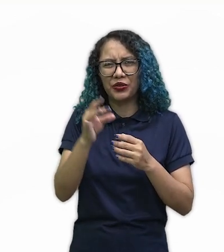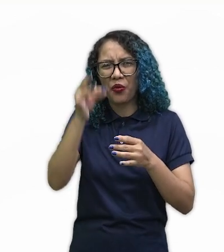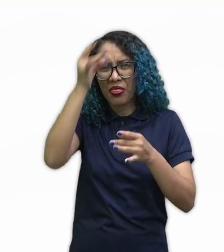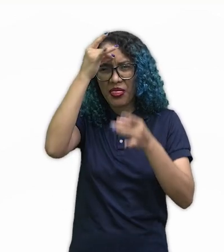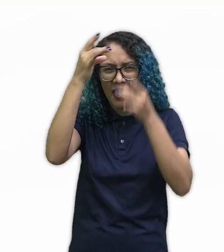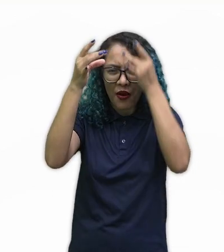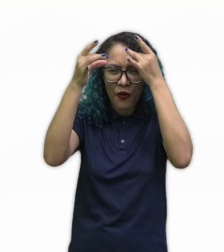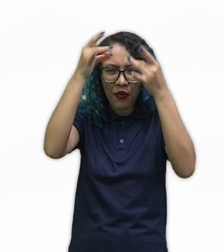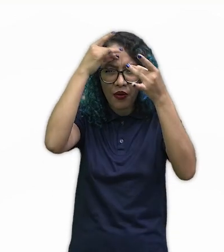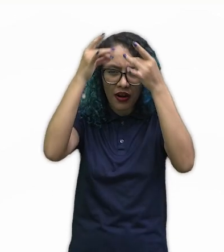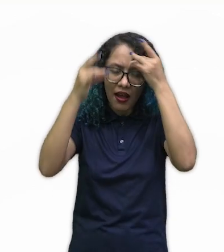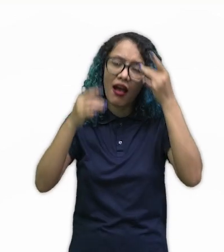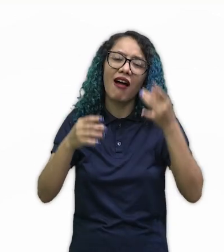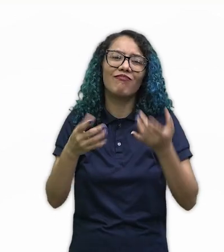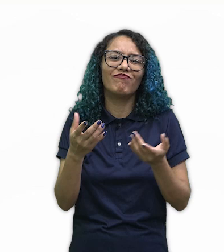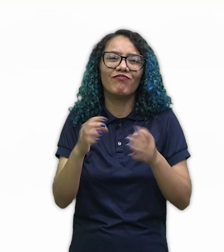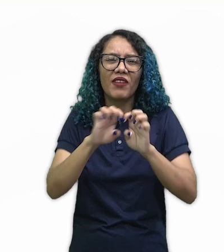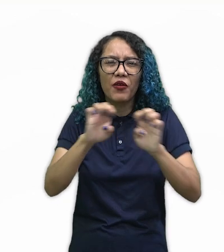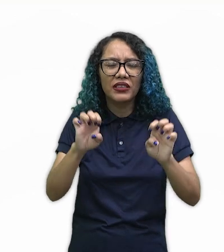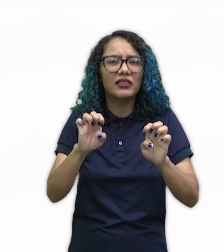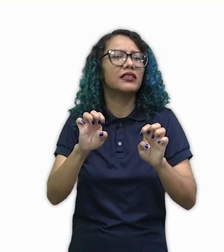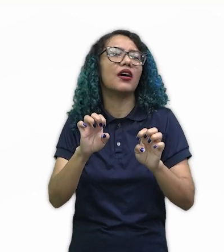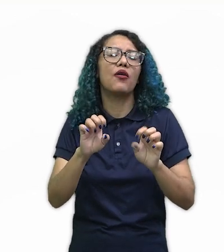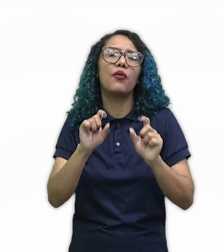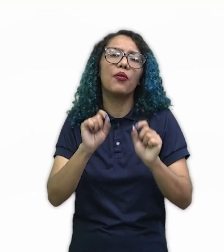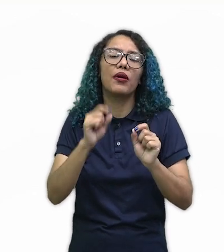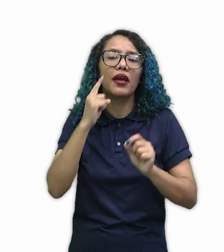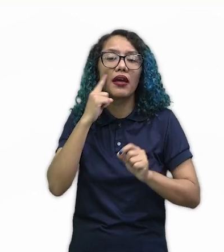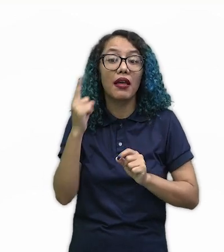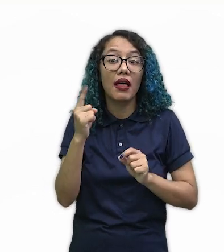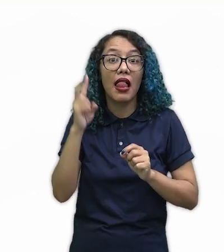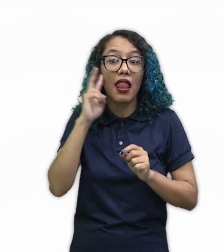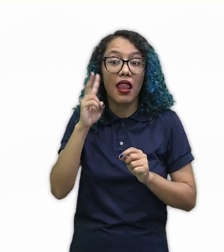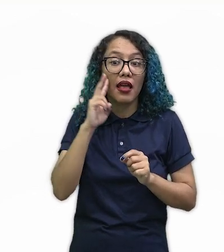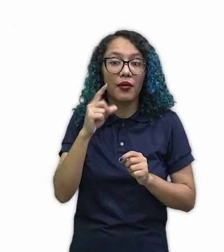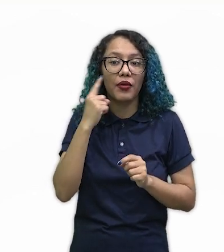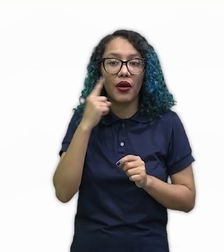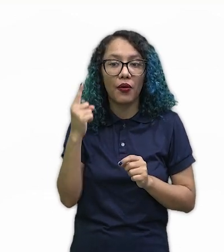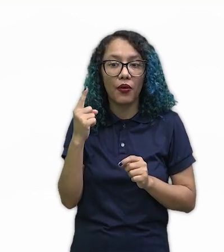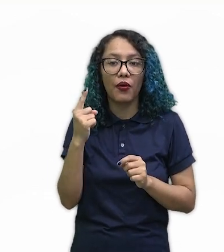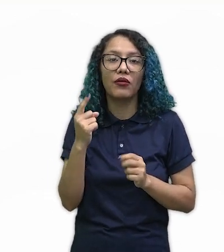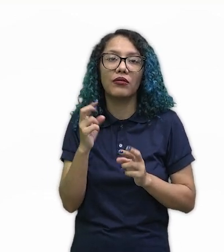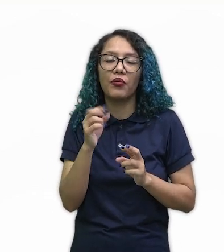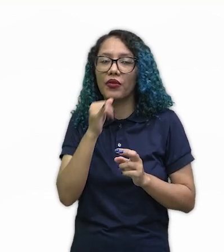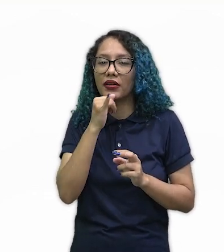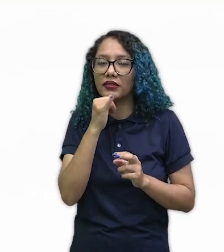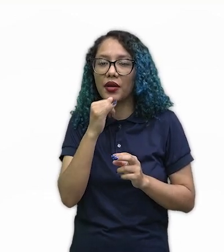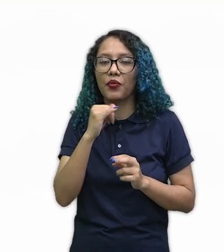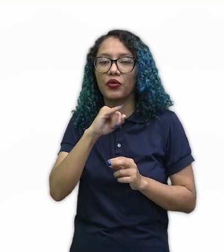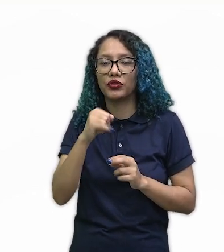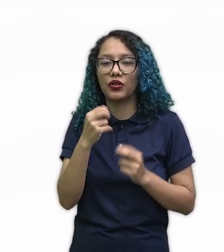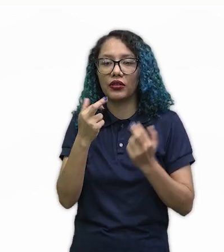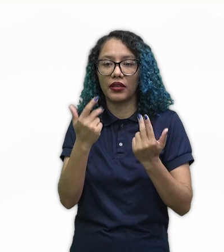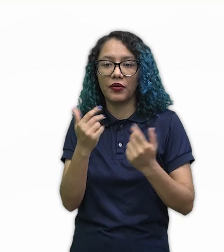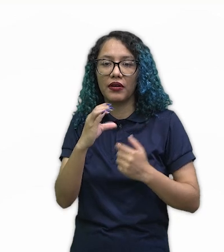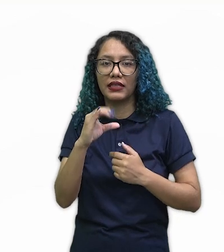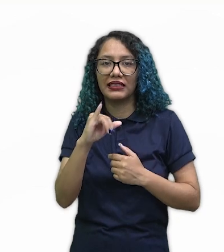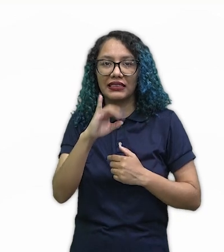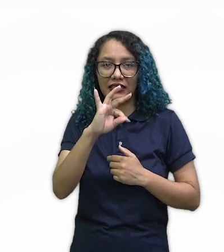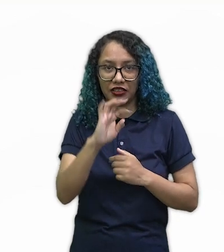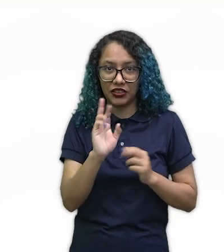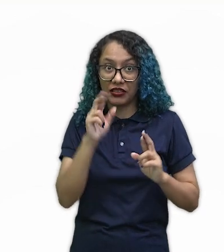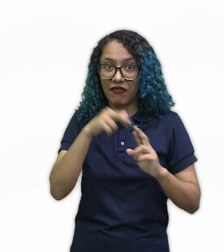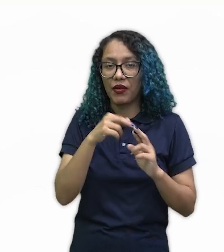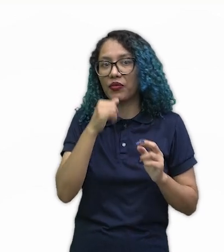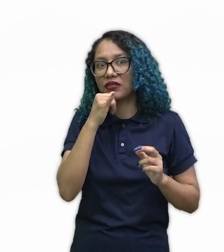Lembra de cidade em inglês. Juros igual a CIT. Capital que multiplica a taxa, que vai multiplicar